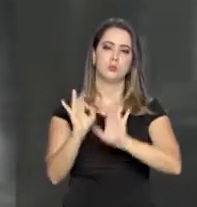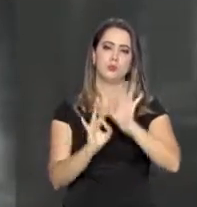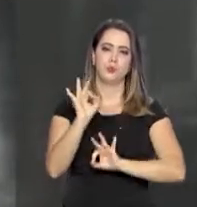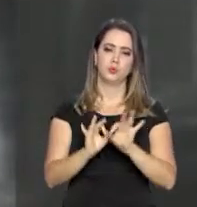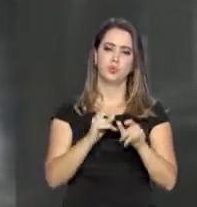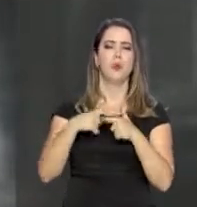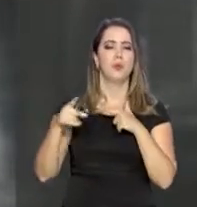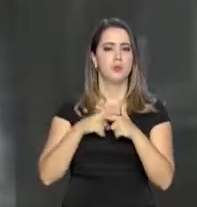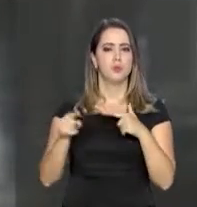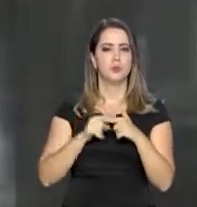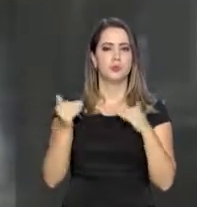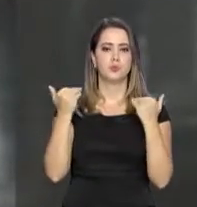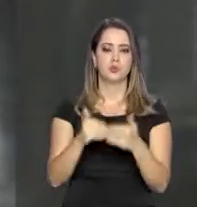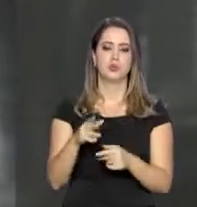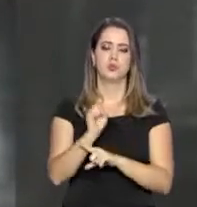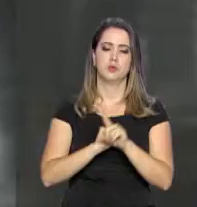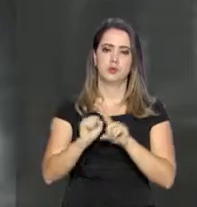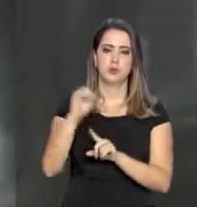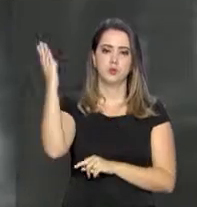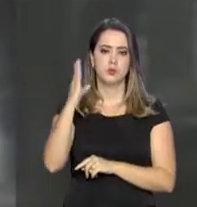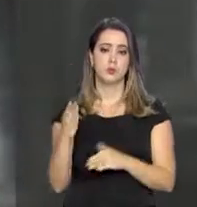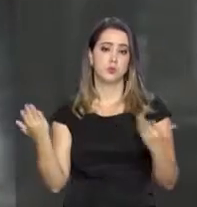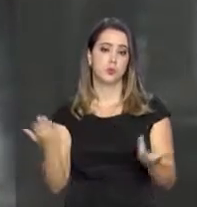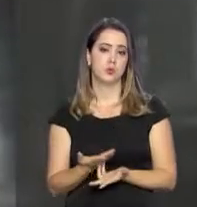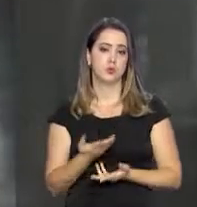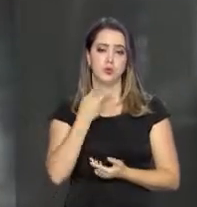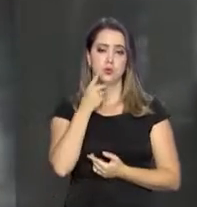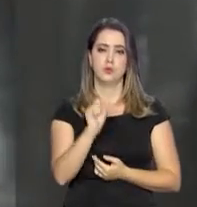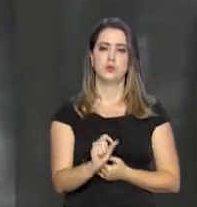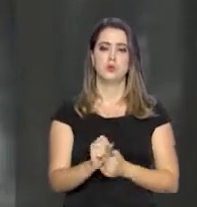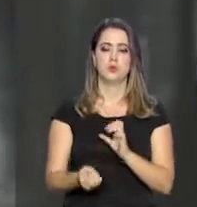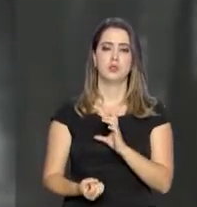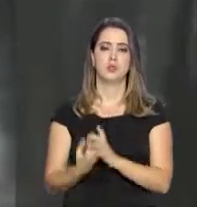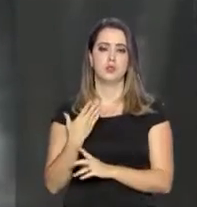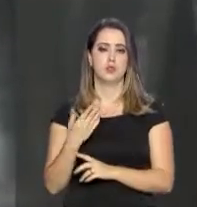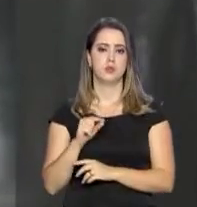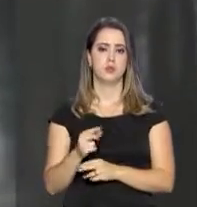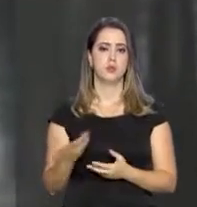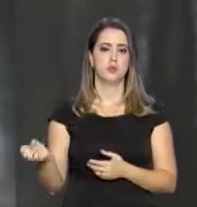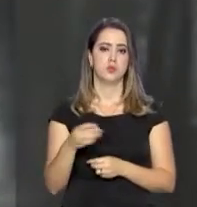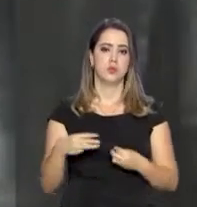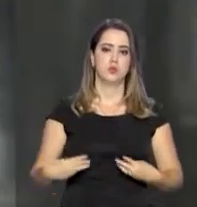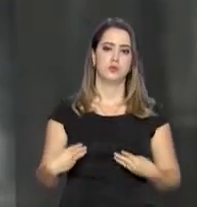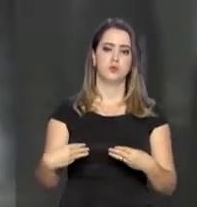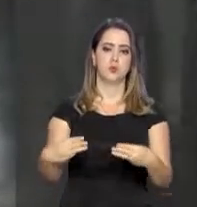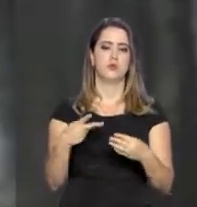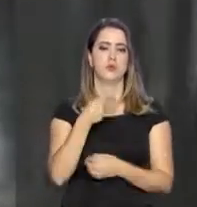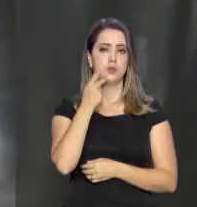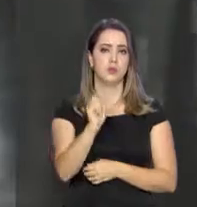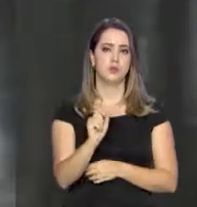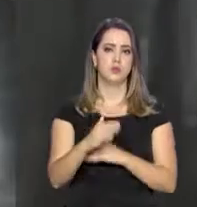grande ameaça que enfrenta a sociedade brasileira hoje. E ele defendeu a criação desse novo ministério ao dizer que